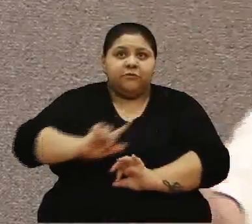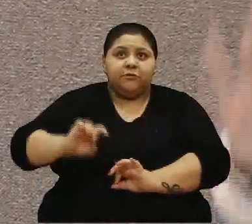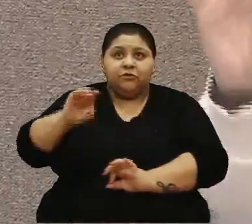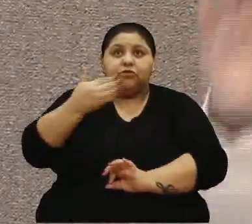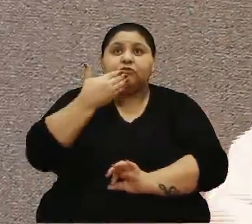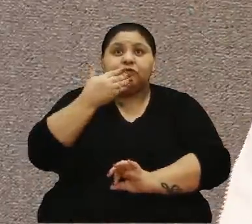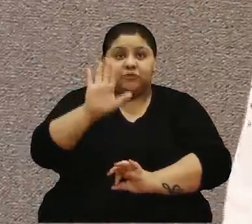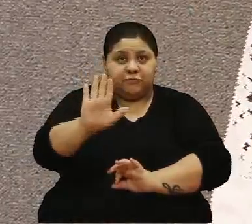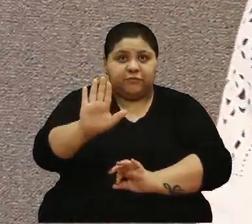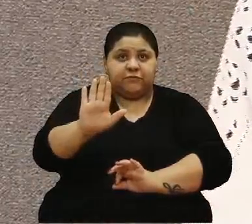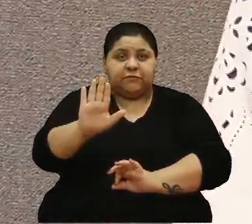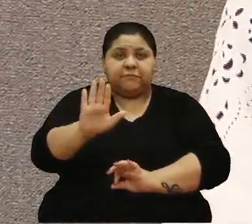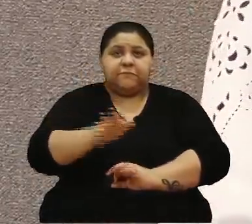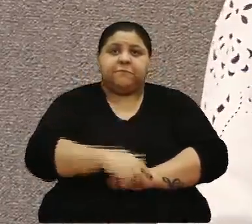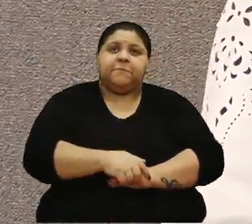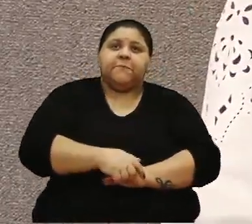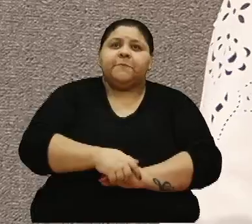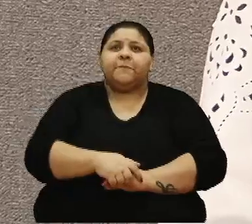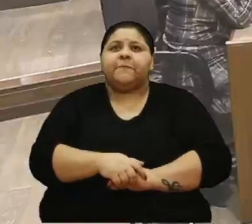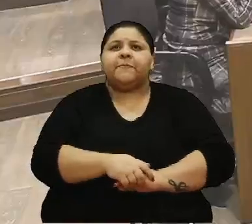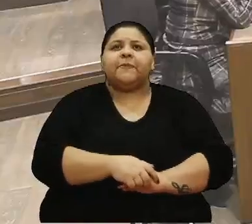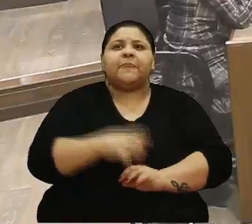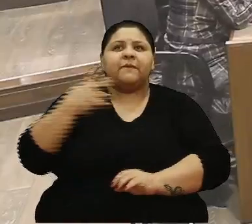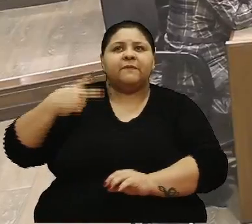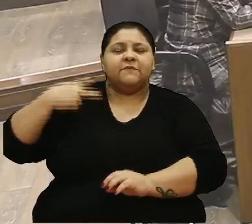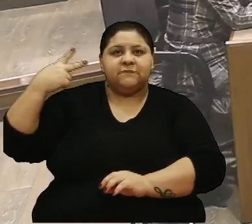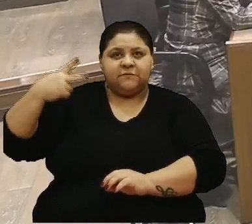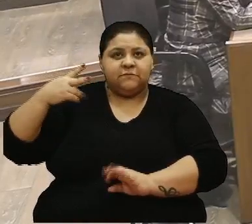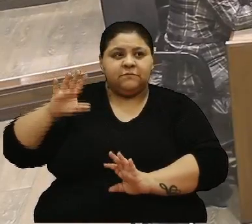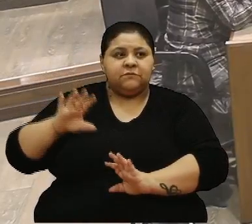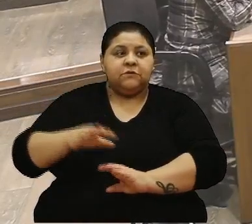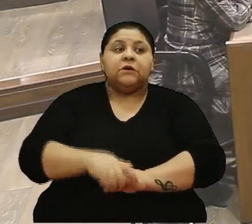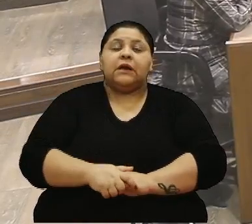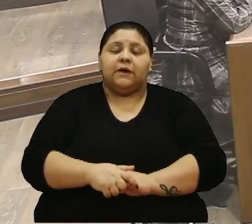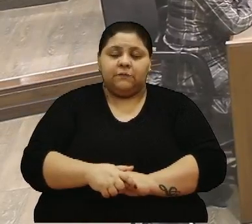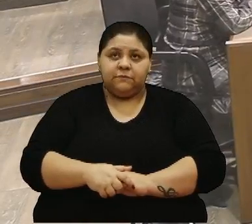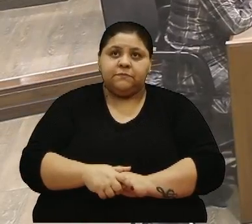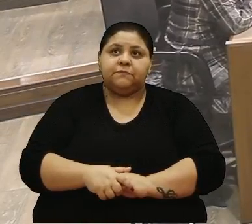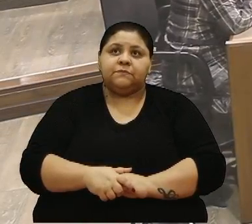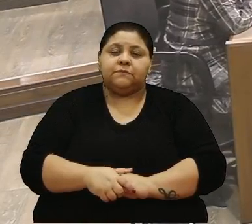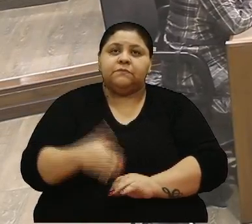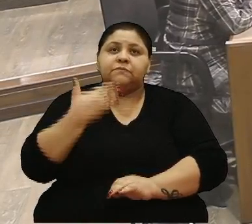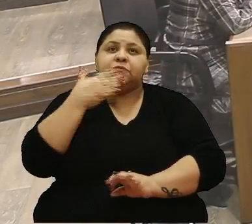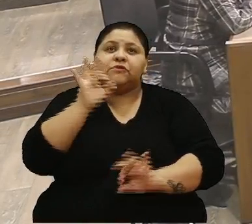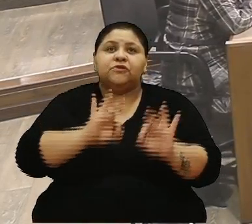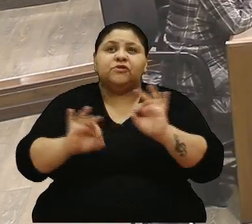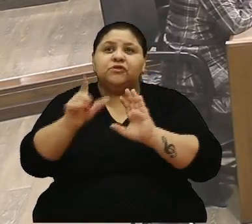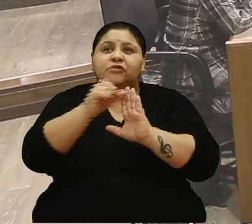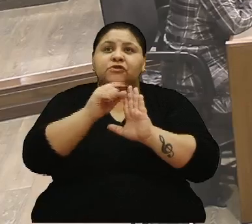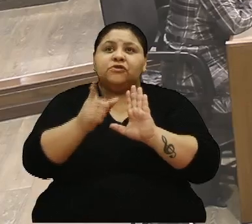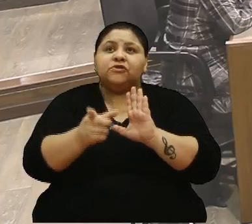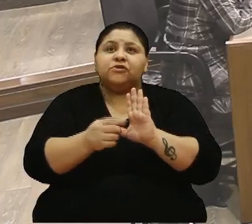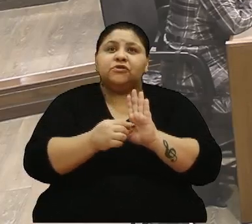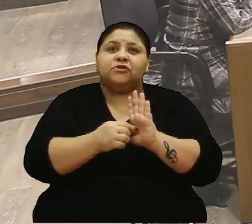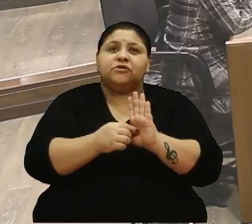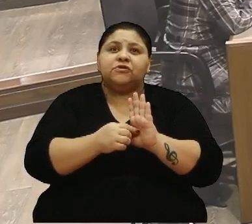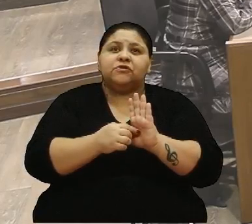minutinho. Mas vamos lá. Vereadora... E a... Só um Desculpa. pouquinho. Ele fez uma questão de ordem. Qual artigo, vereador Ramon?